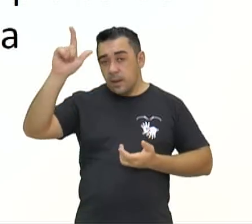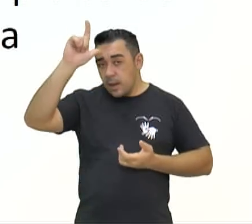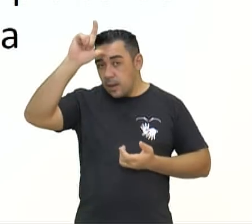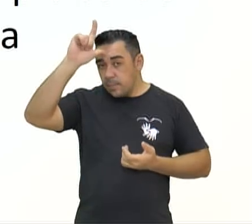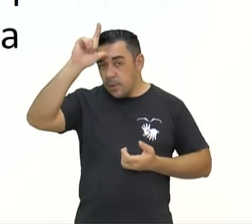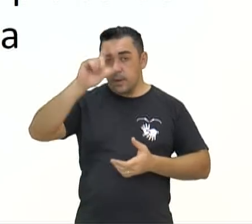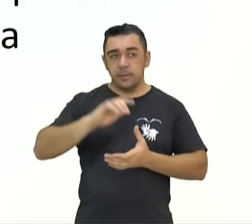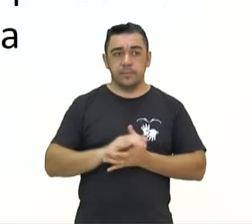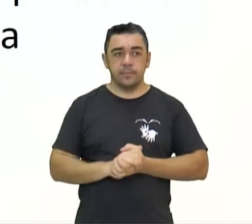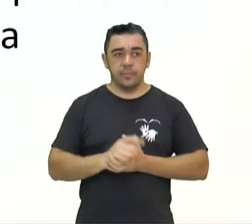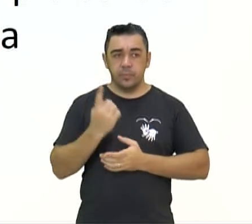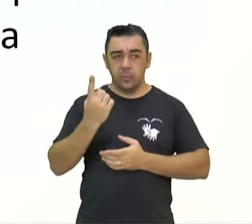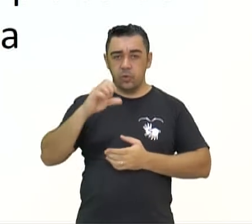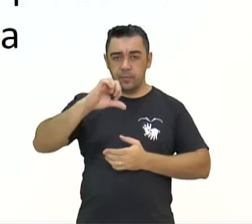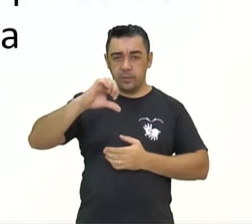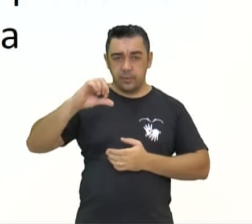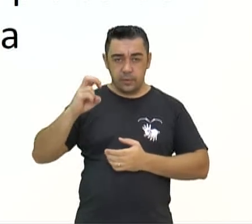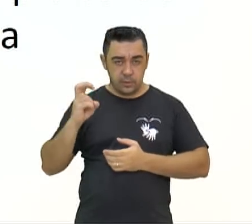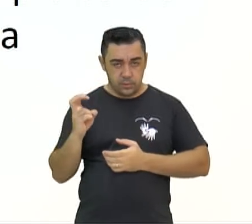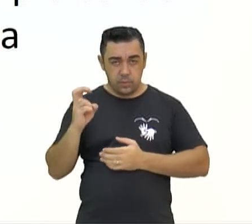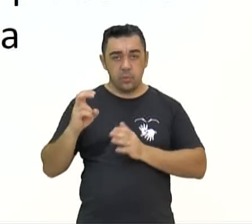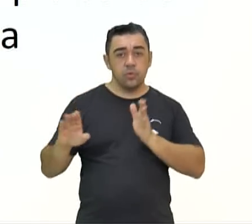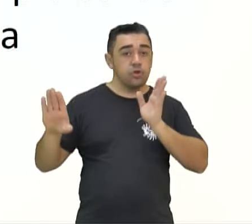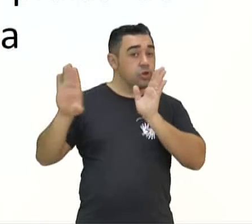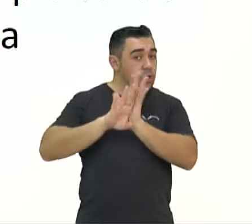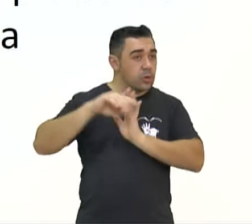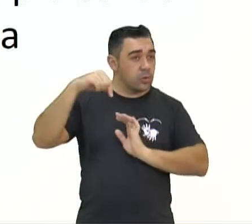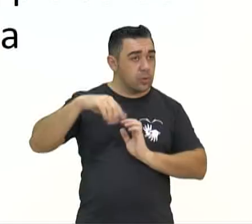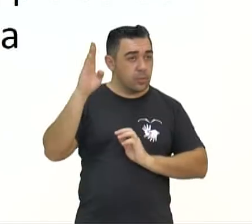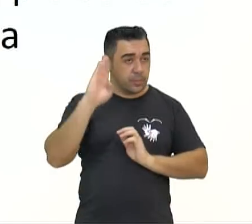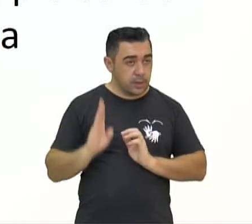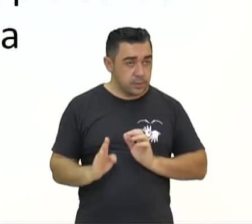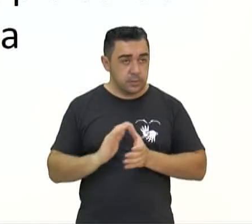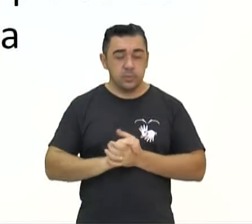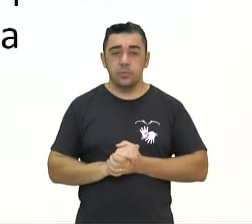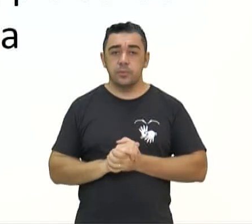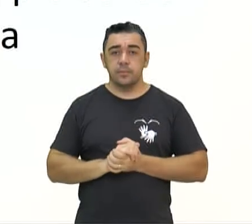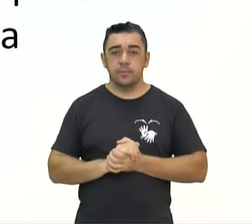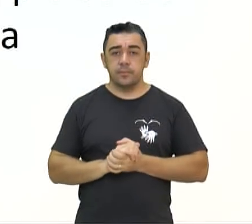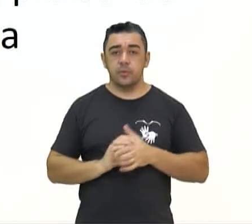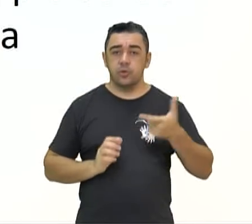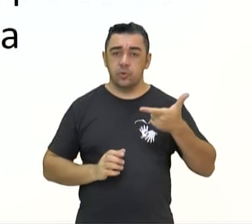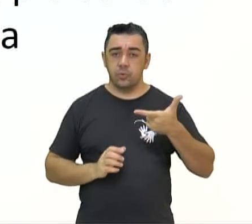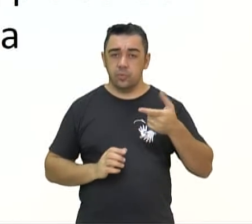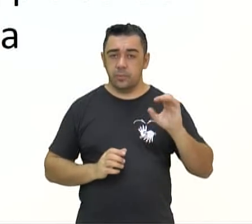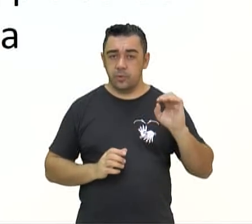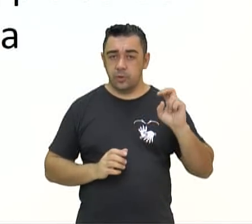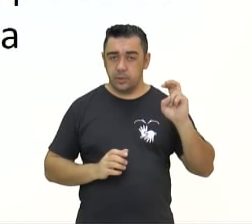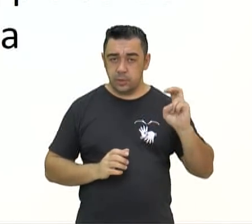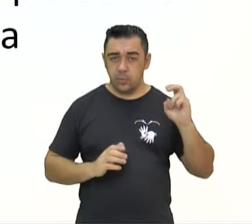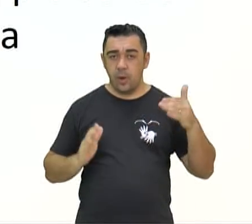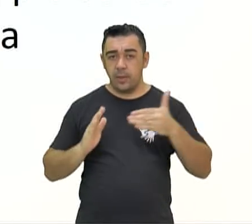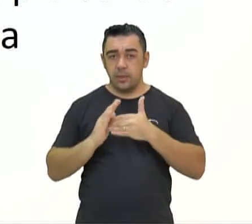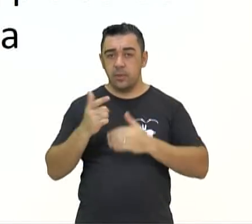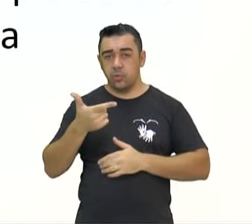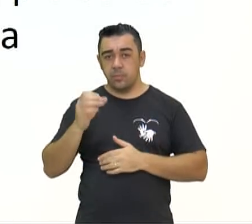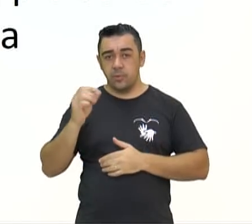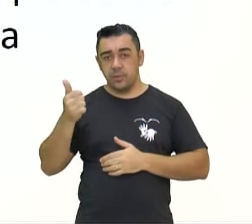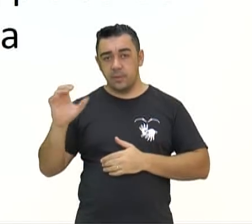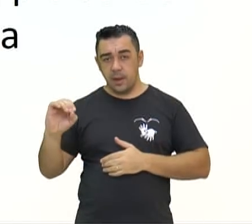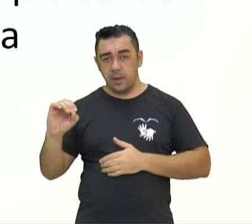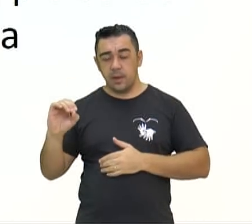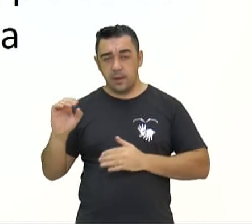Em 1995, o slackline chega ao Brasil e do ano 2005 ao ano 2010, né,